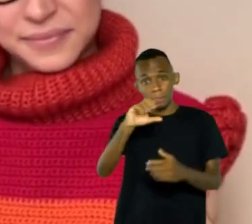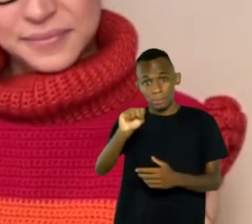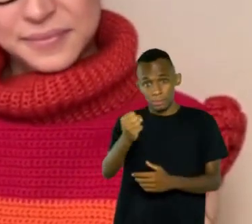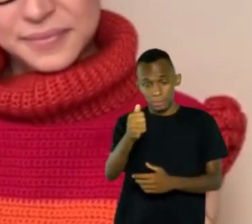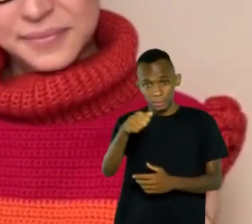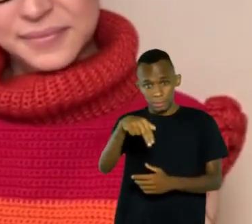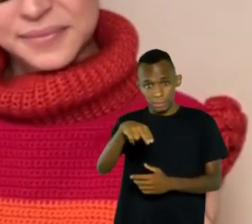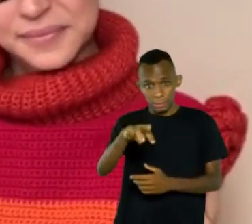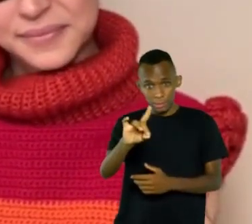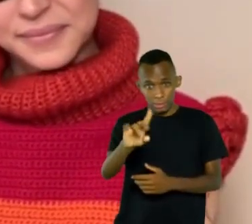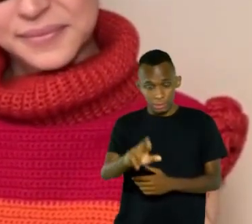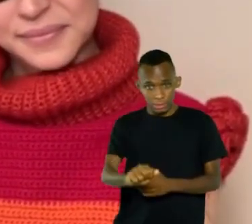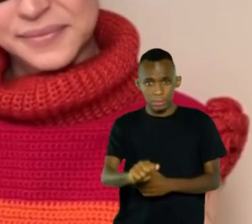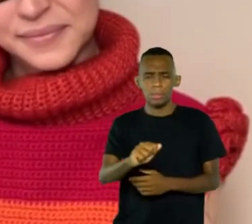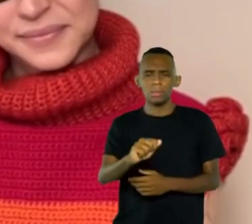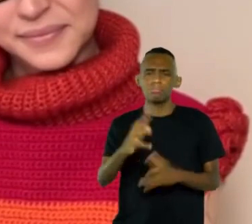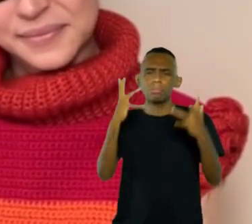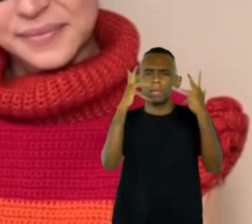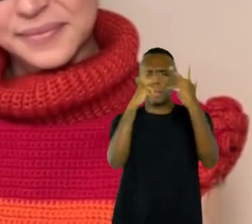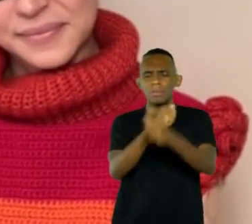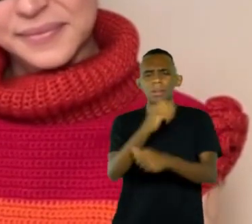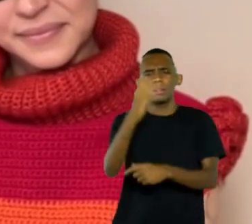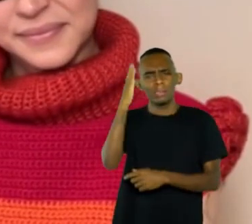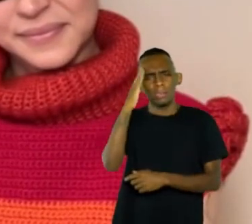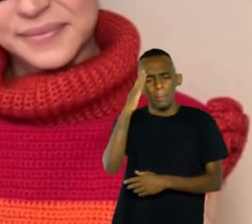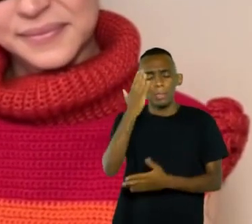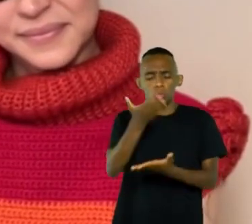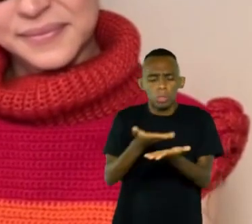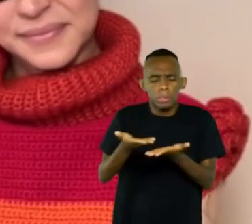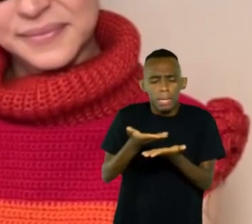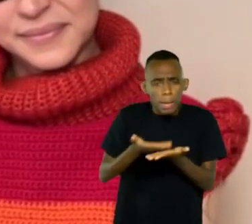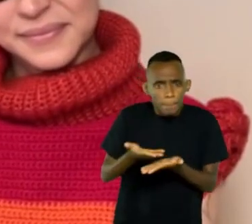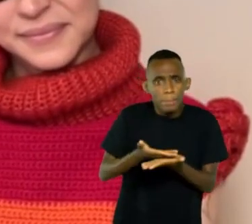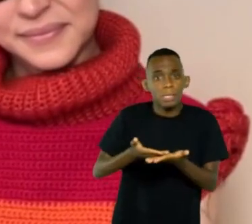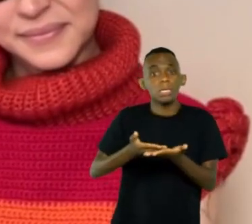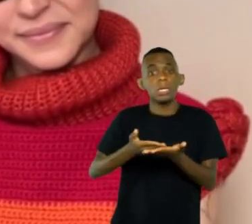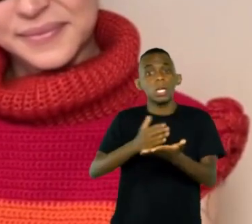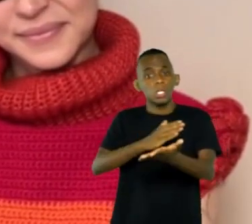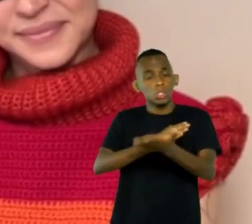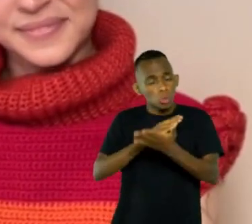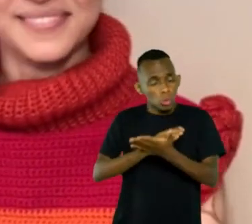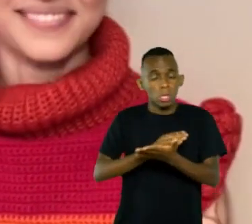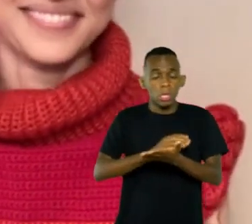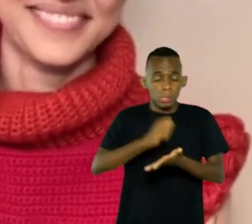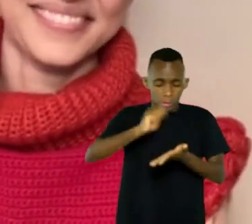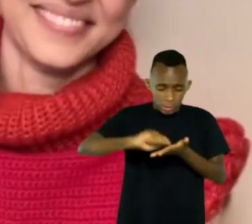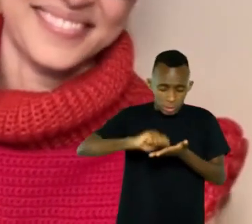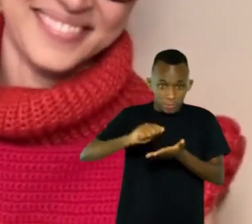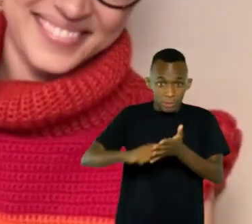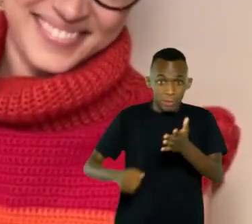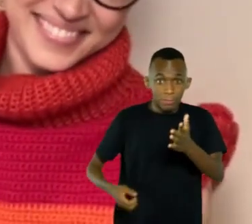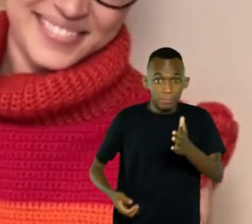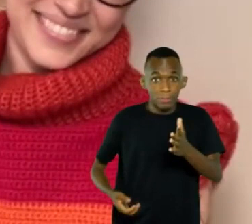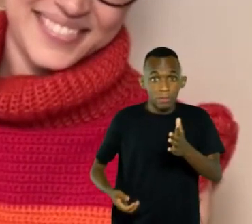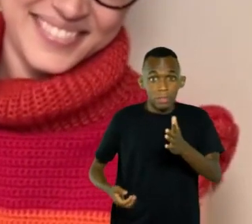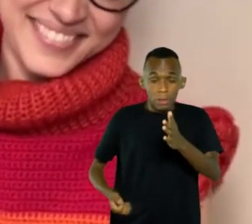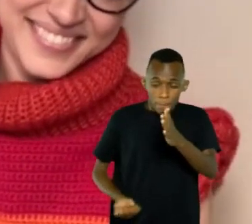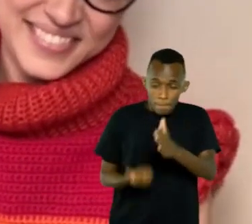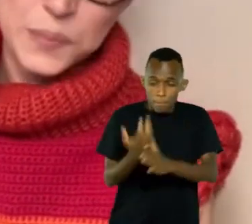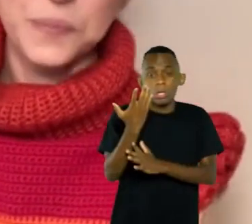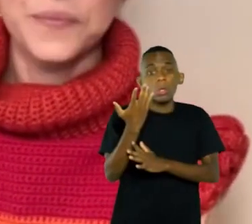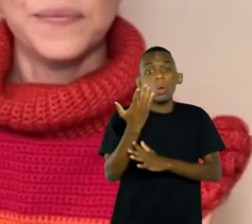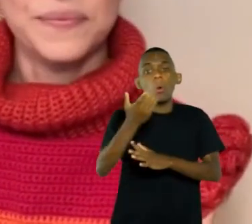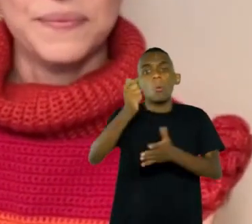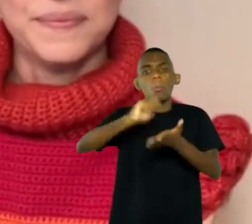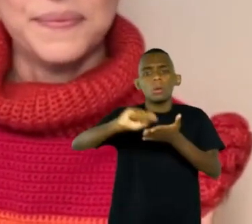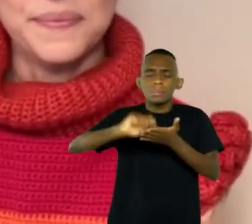diz, lindo saber que da sua terapia de escrever nasceu uma escritora. Ganhamos todos nós. Curto muito